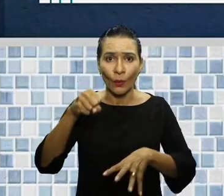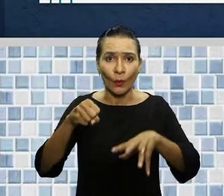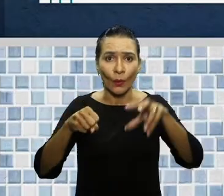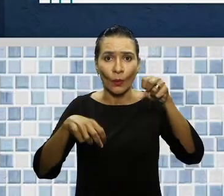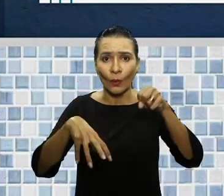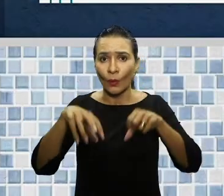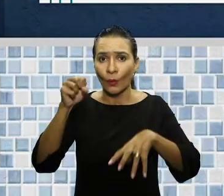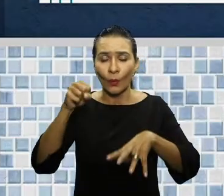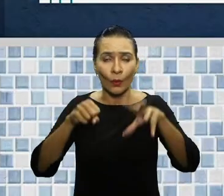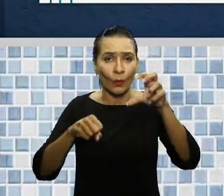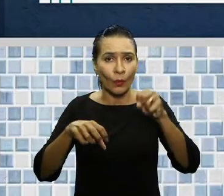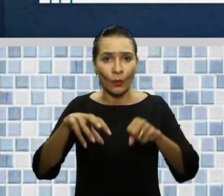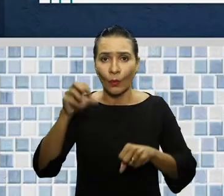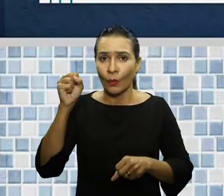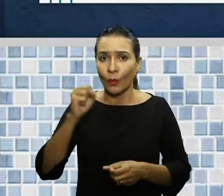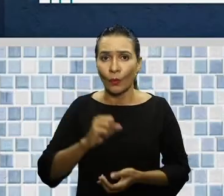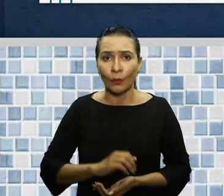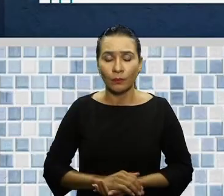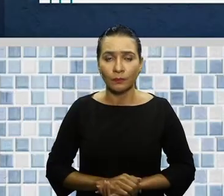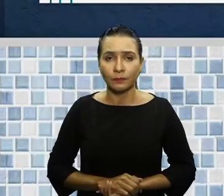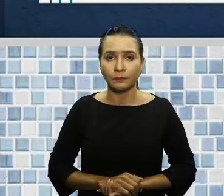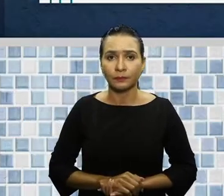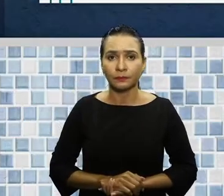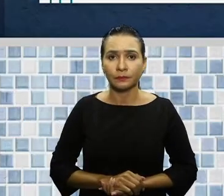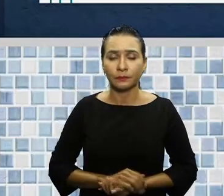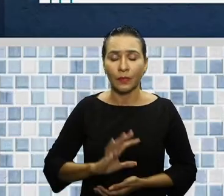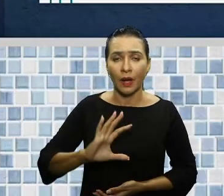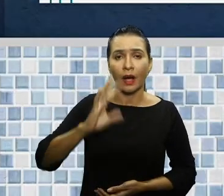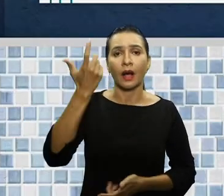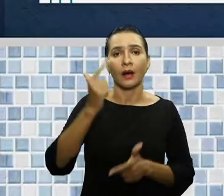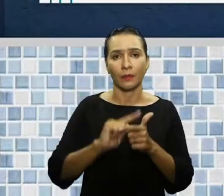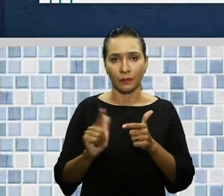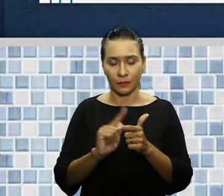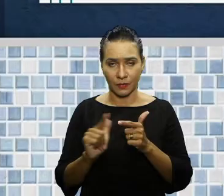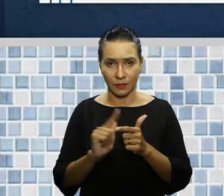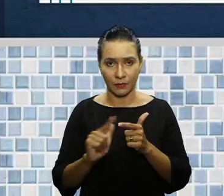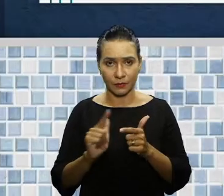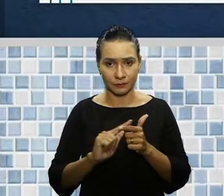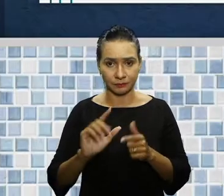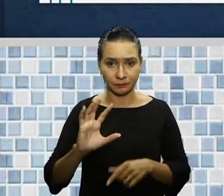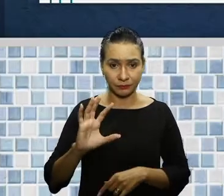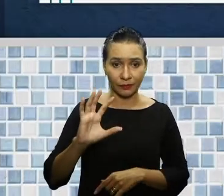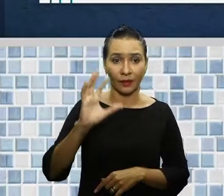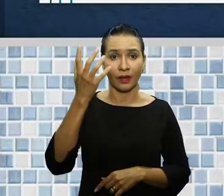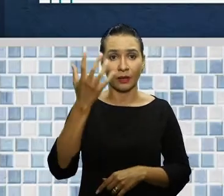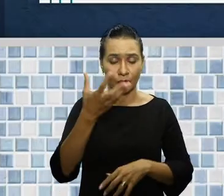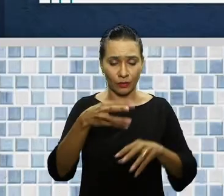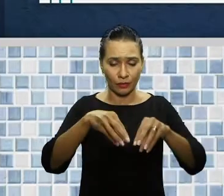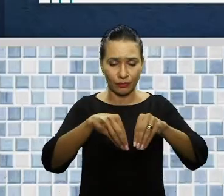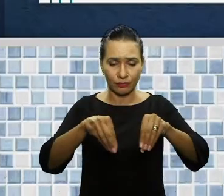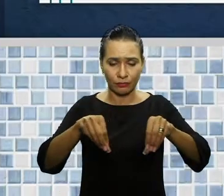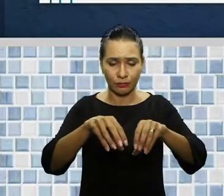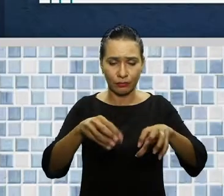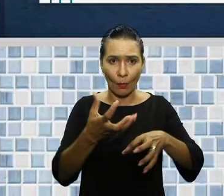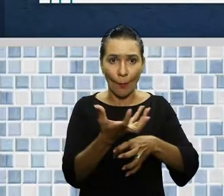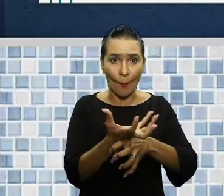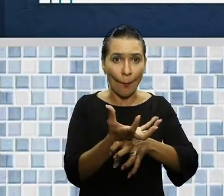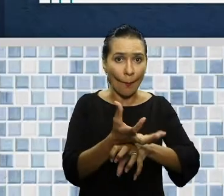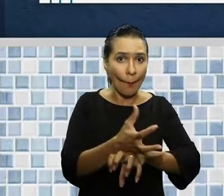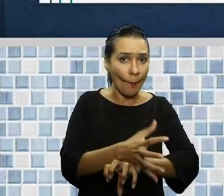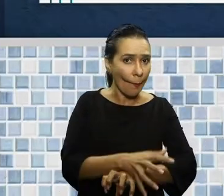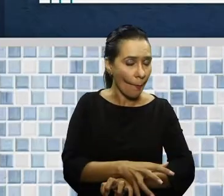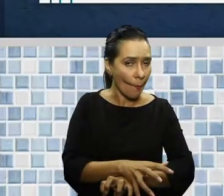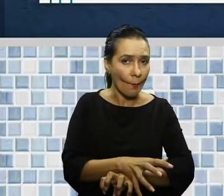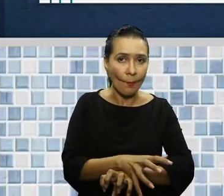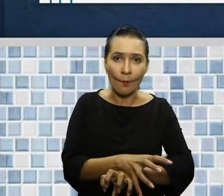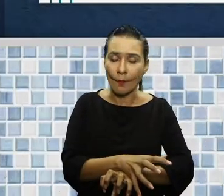bem maior do que o solo consegue infiltrar. Então, ocorre que o solo ou ele fica desertificado